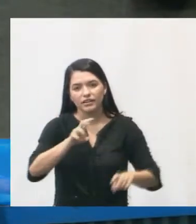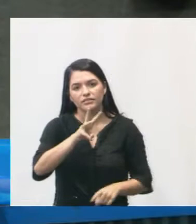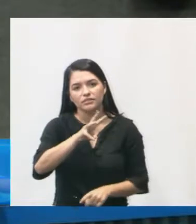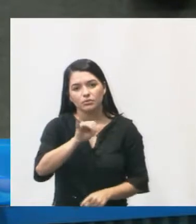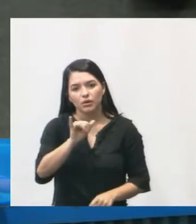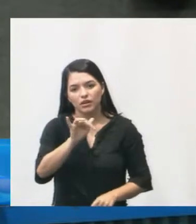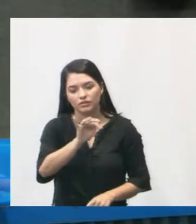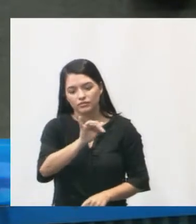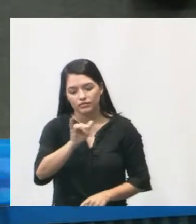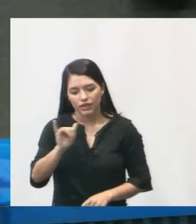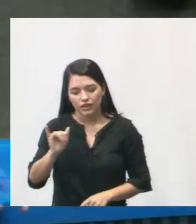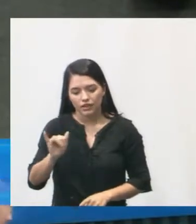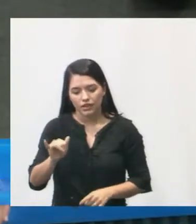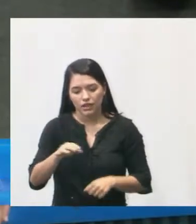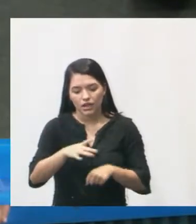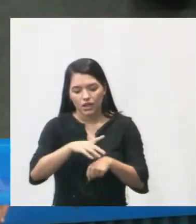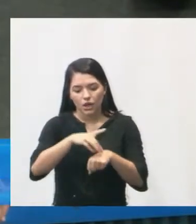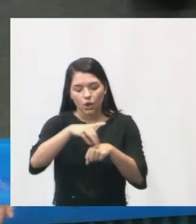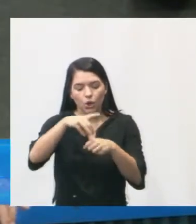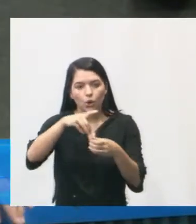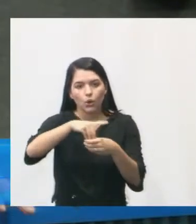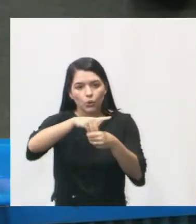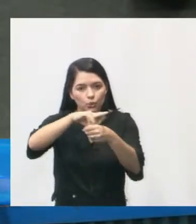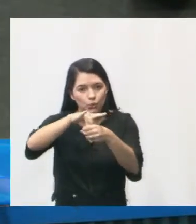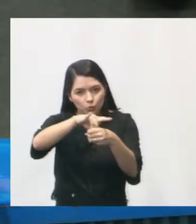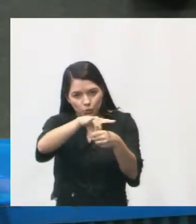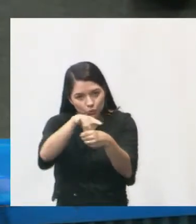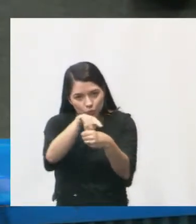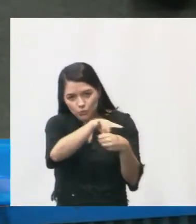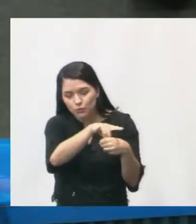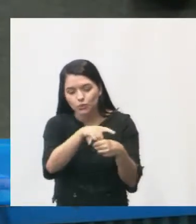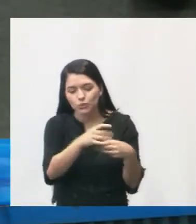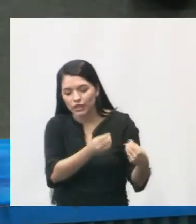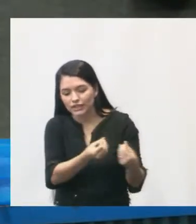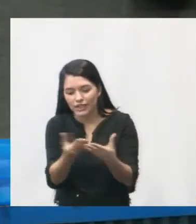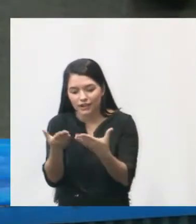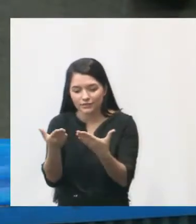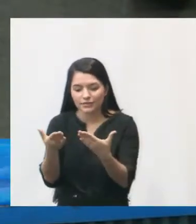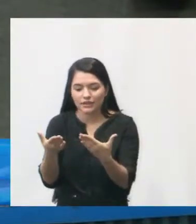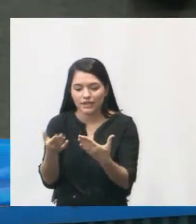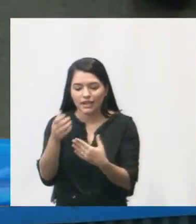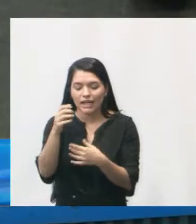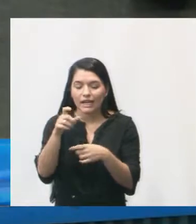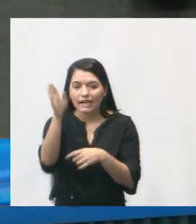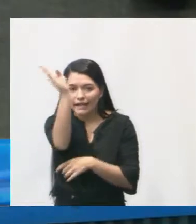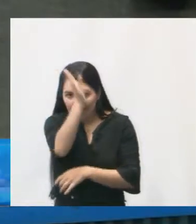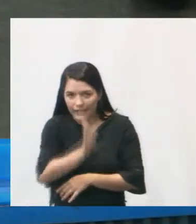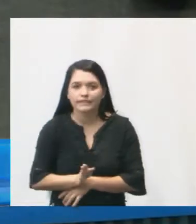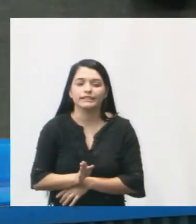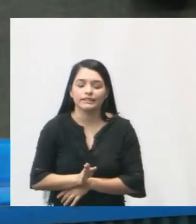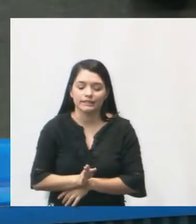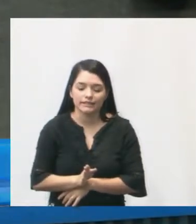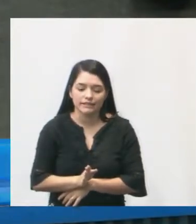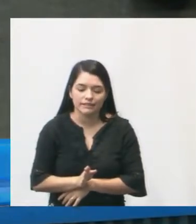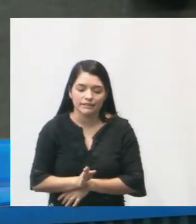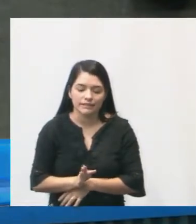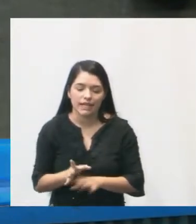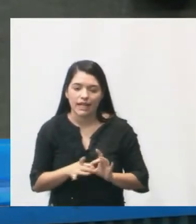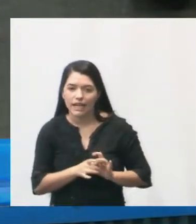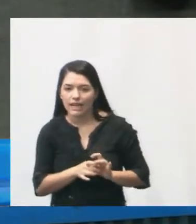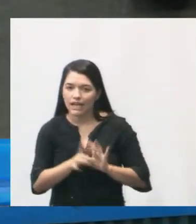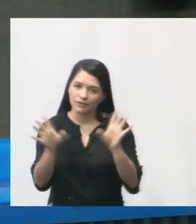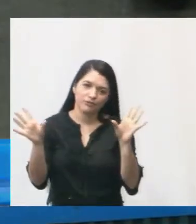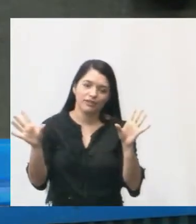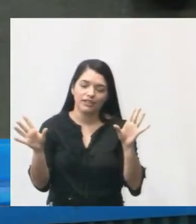poder contar também com Wi-Fi, com a internet gratuita, que hoje nós entendemos que existe a